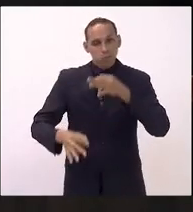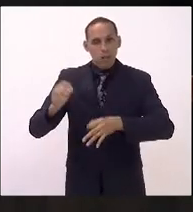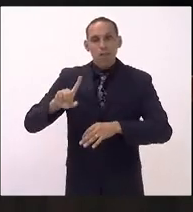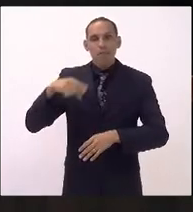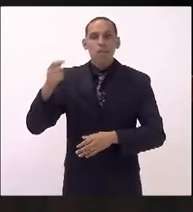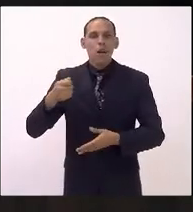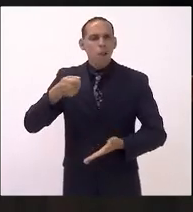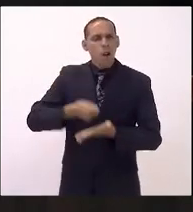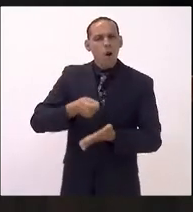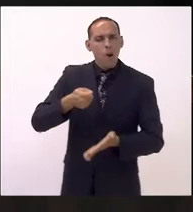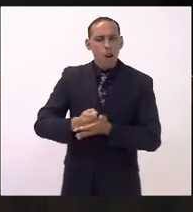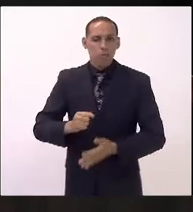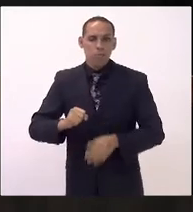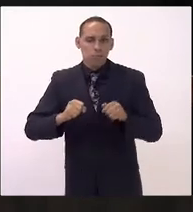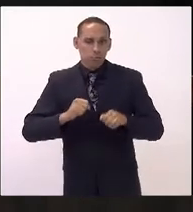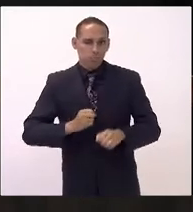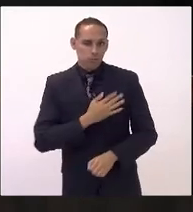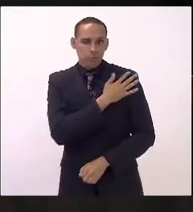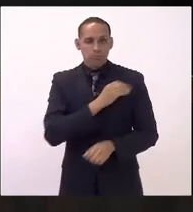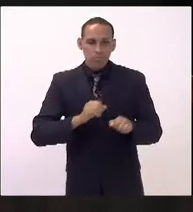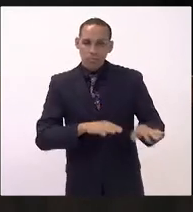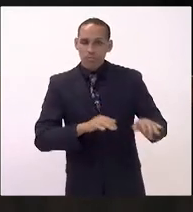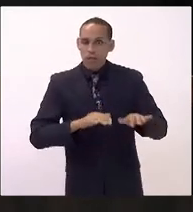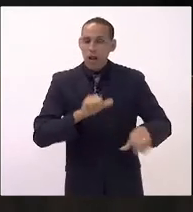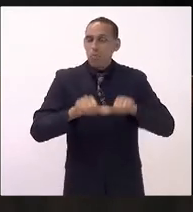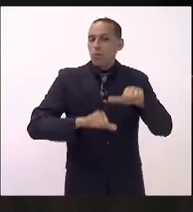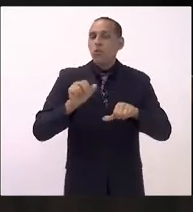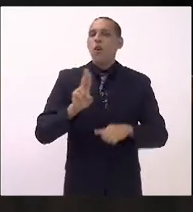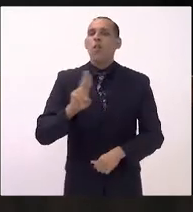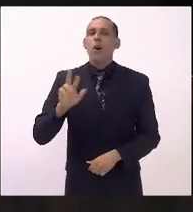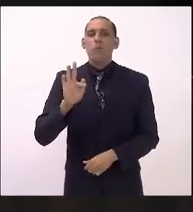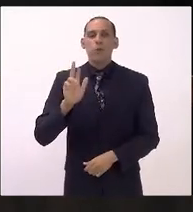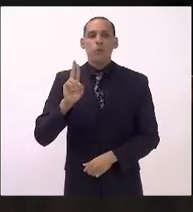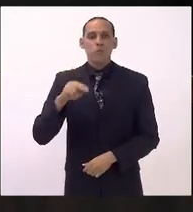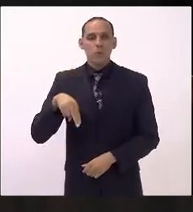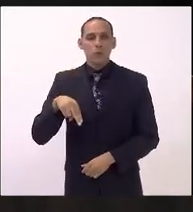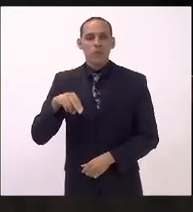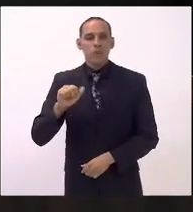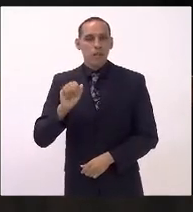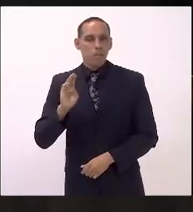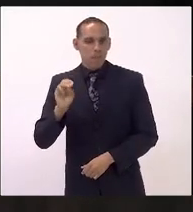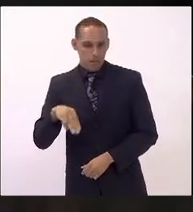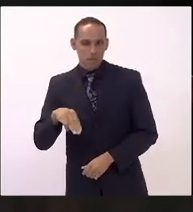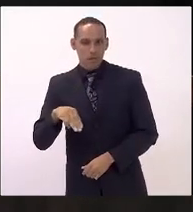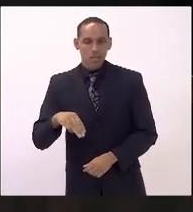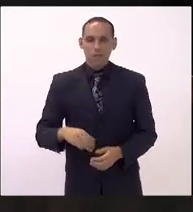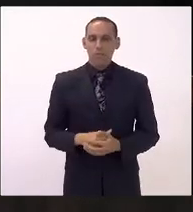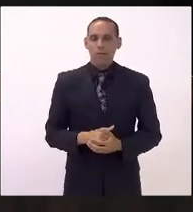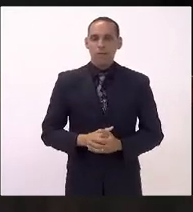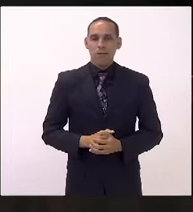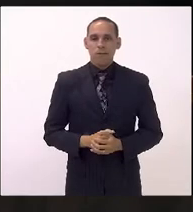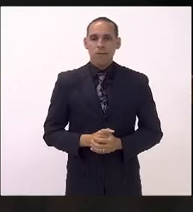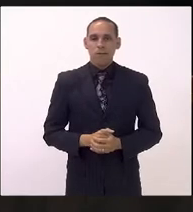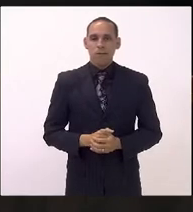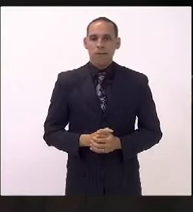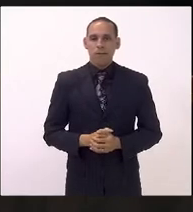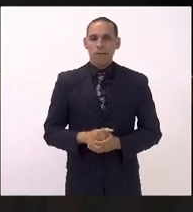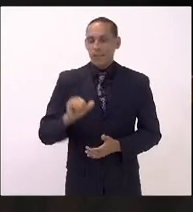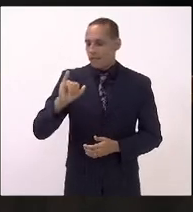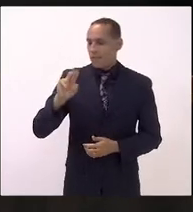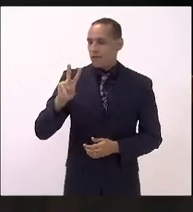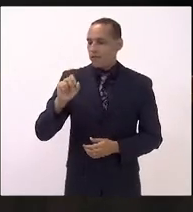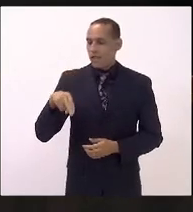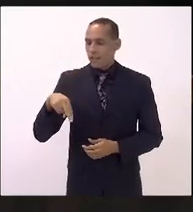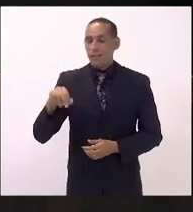de 64, mudou-se de nome para a Fundação Nacional do Bem-Estar do Menor. Ivani ficou recluso